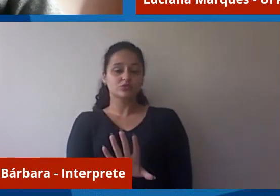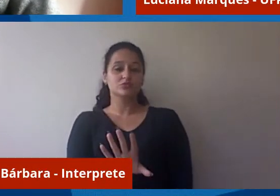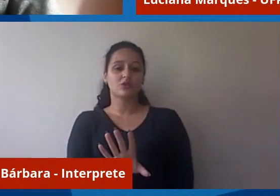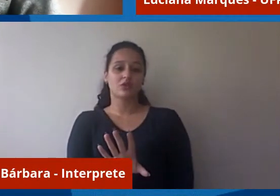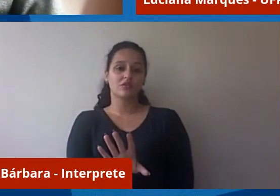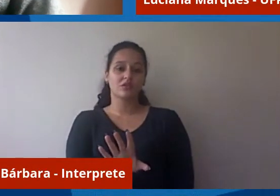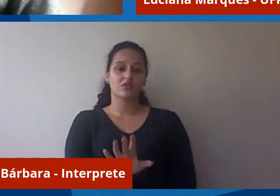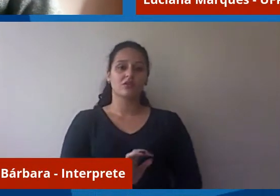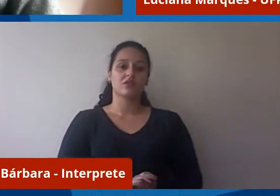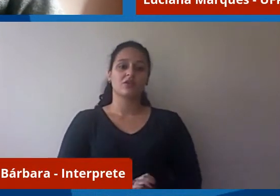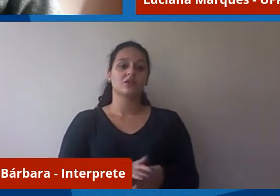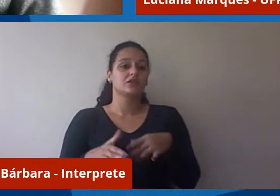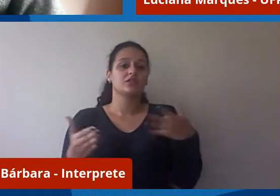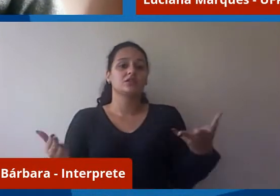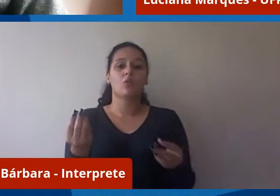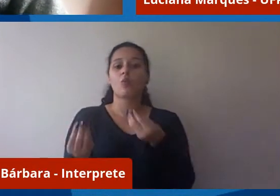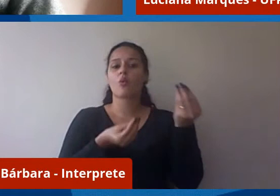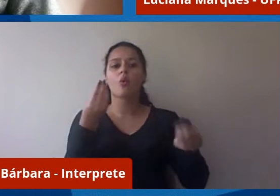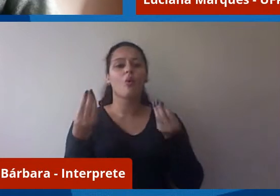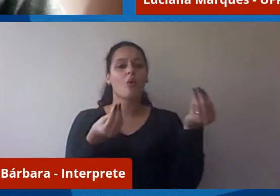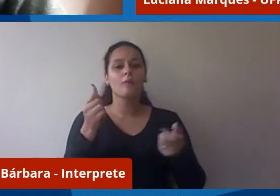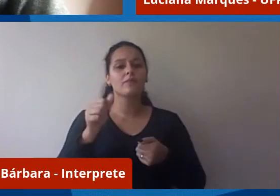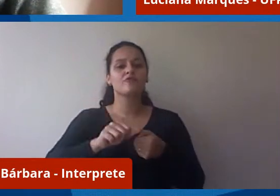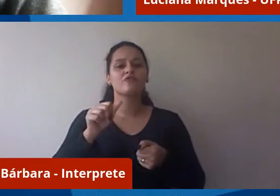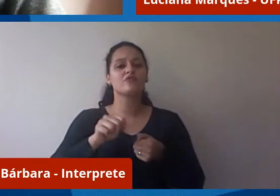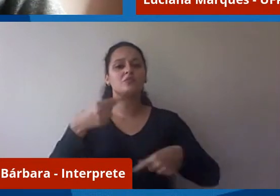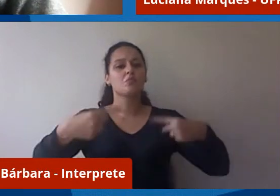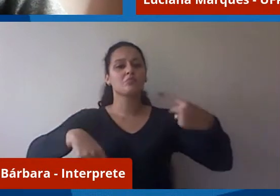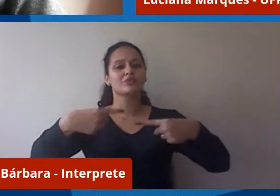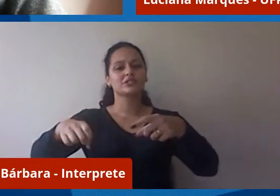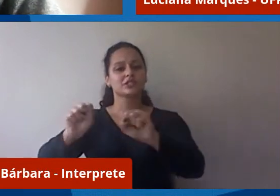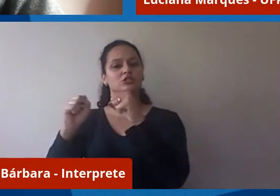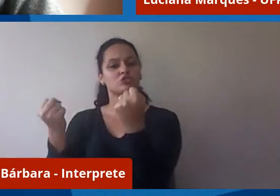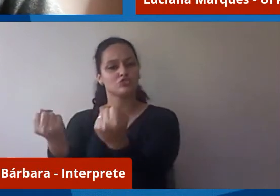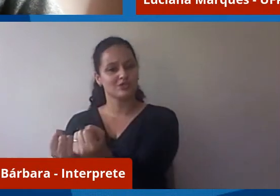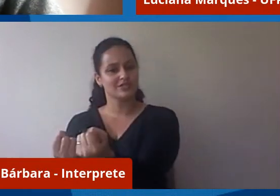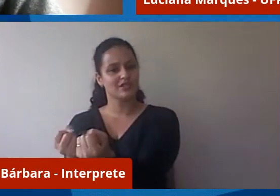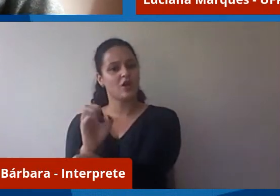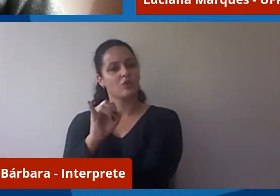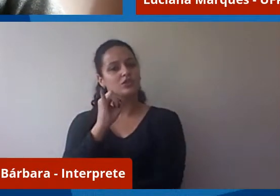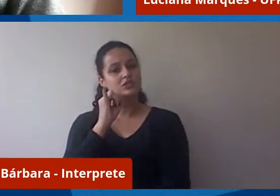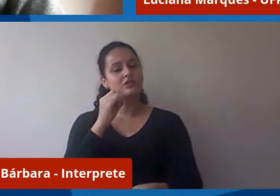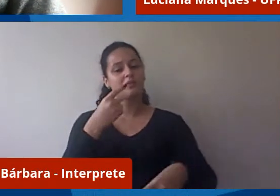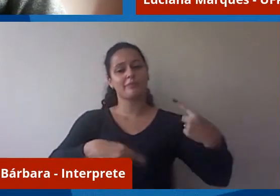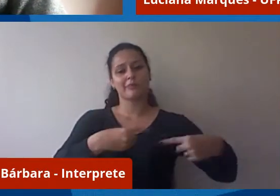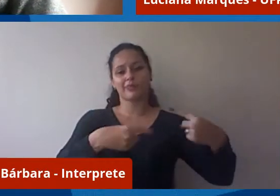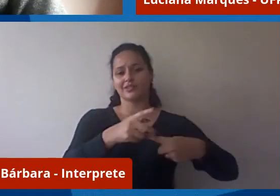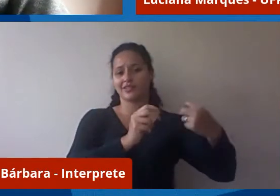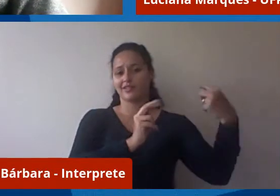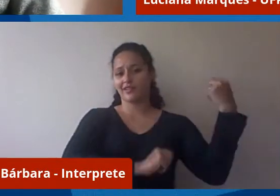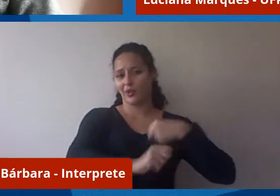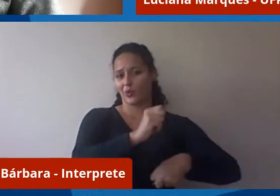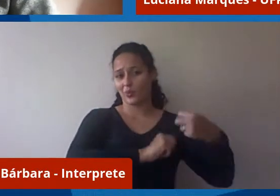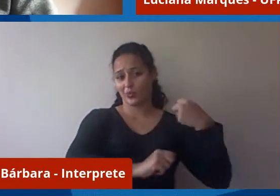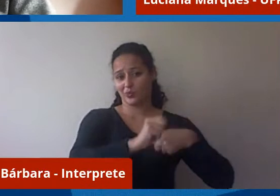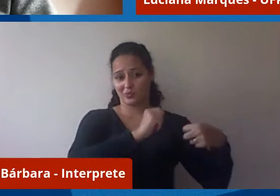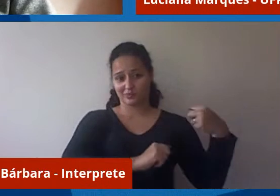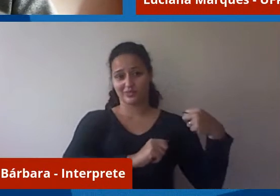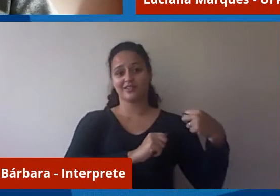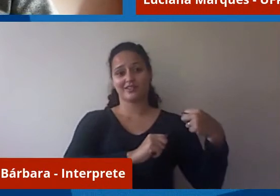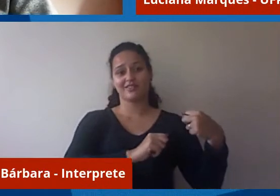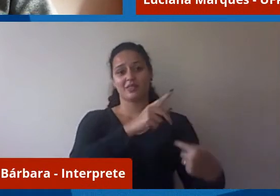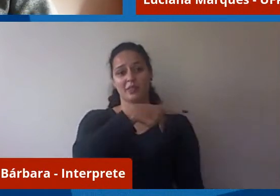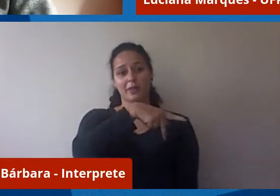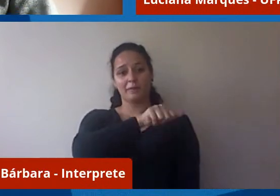né? Como fazer política social com a política econômica do Paulo Guedes. Não há chance, não há lugar. Ah,